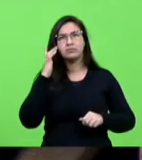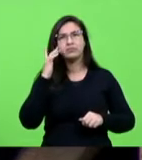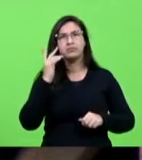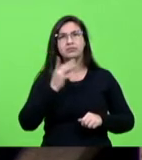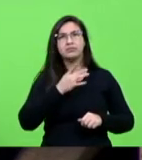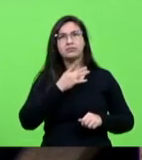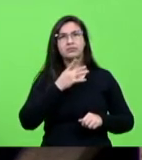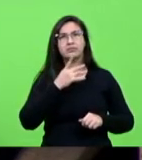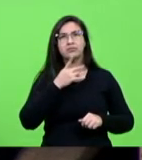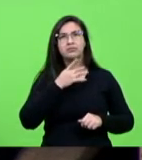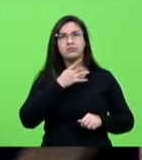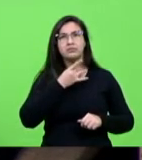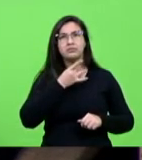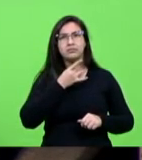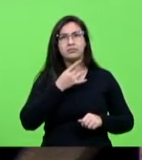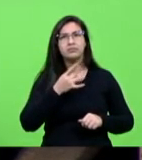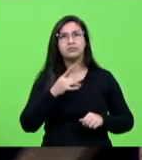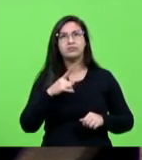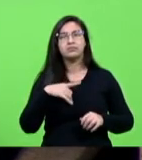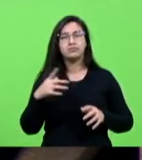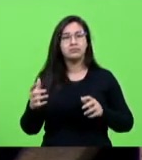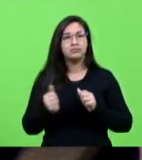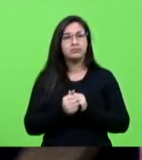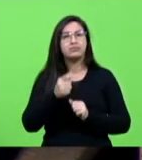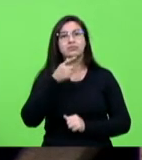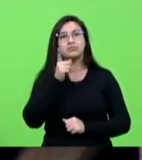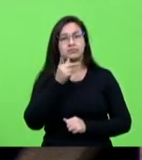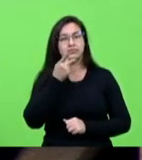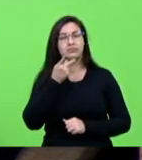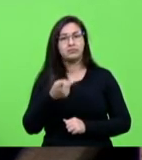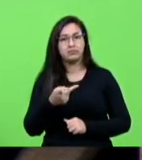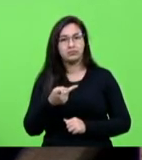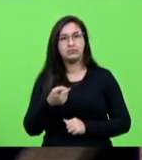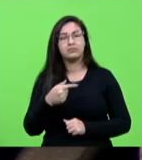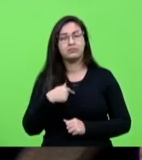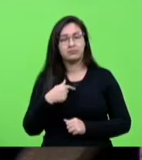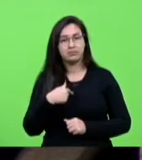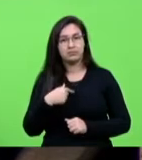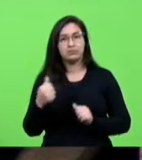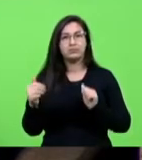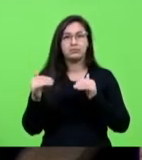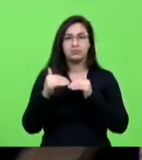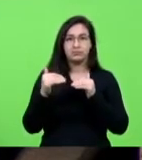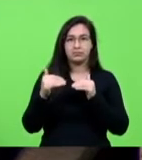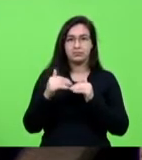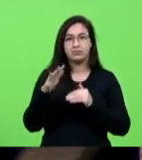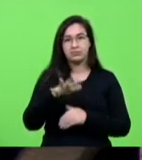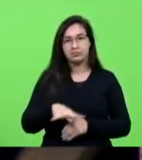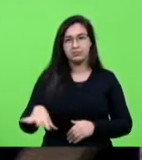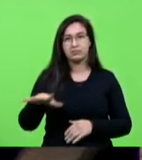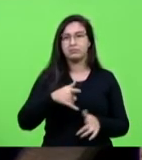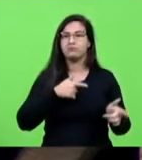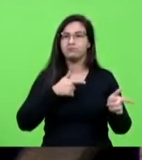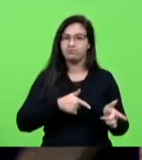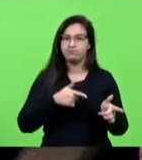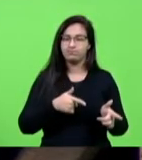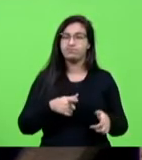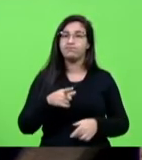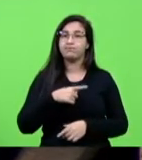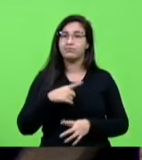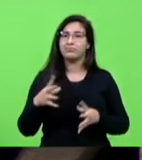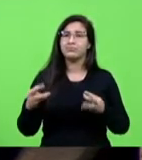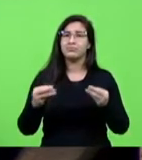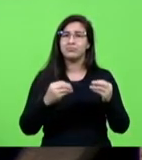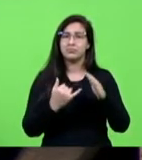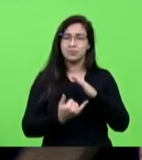se manifestou, quero somar-me aqui a Vossa Excelência, e realmente essa região de Caçador tem muitas